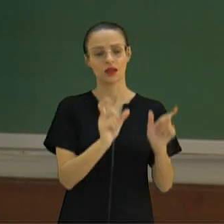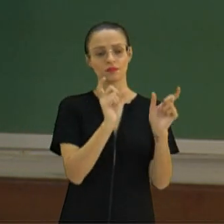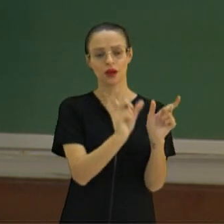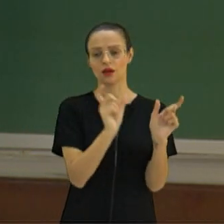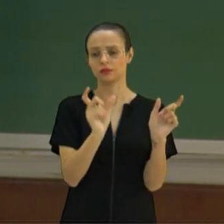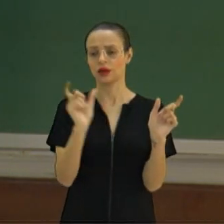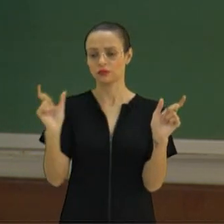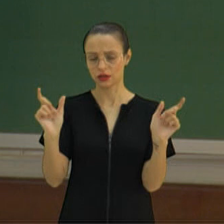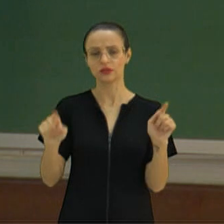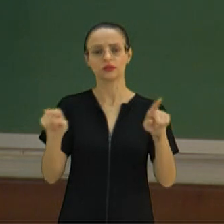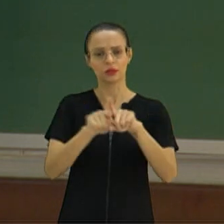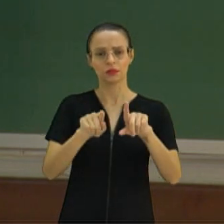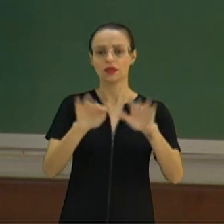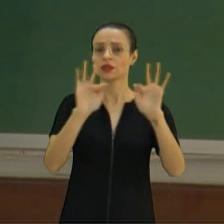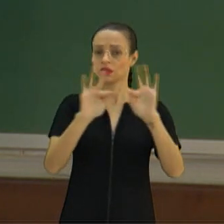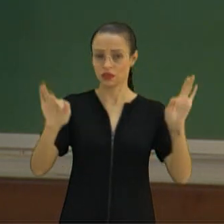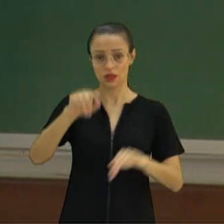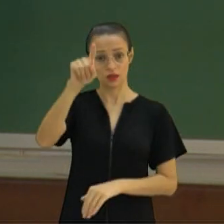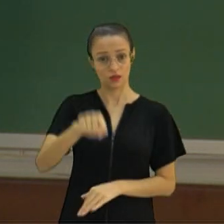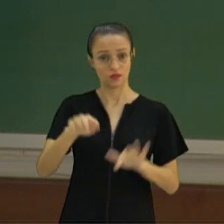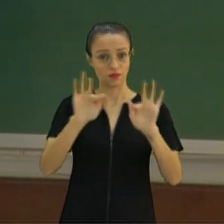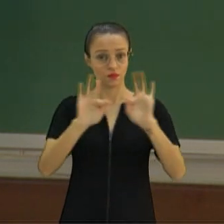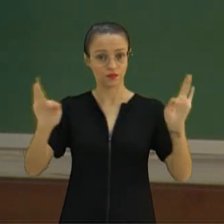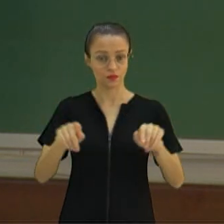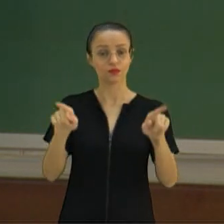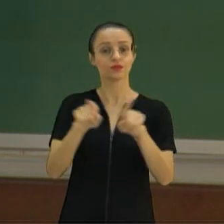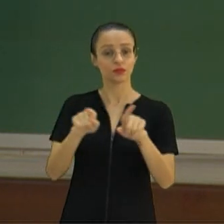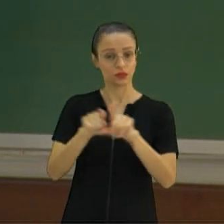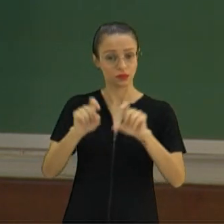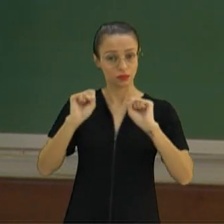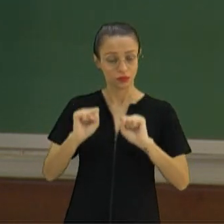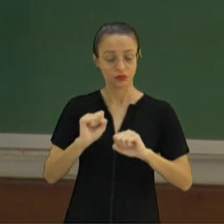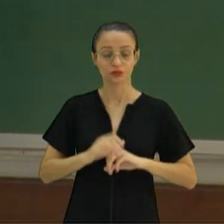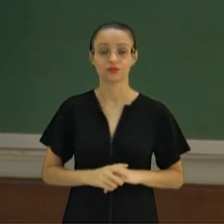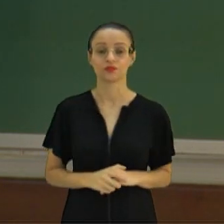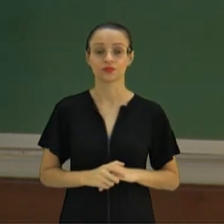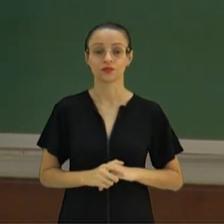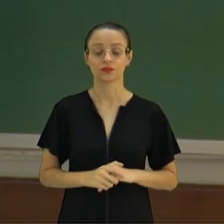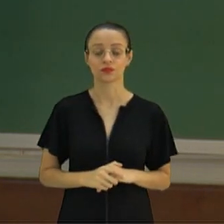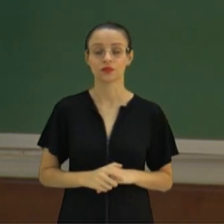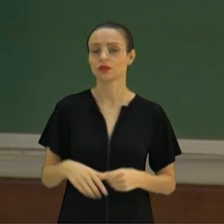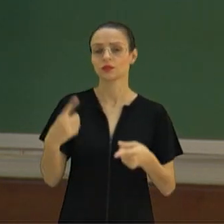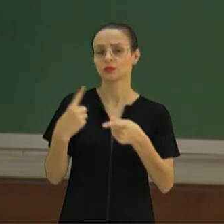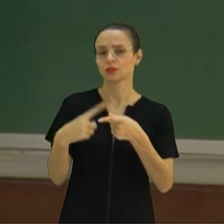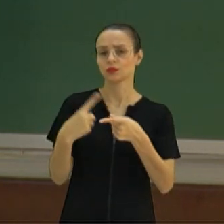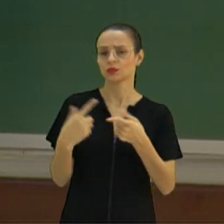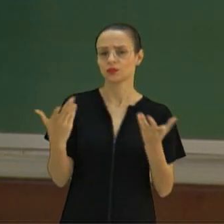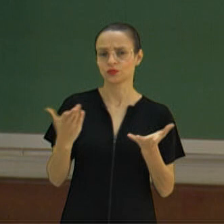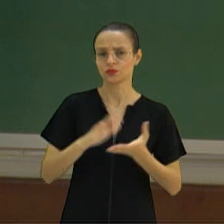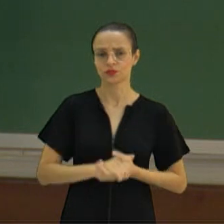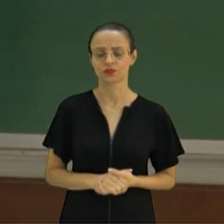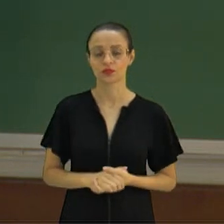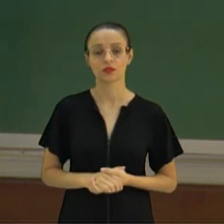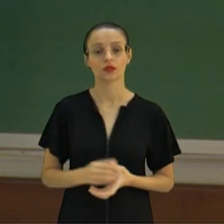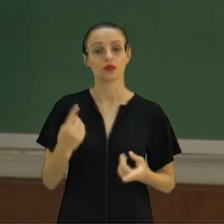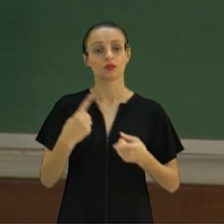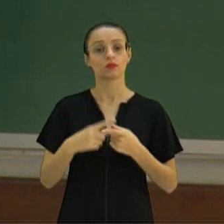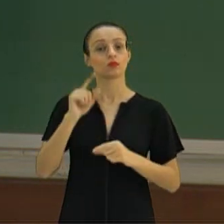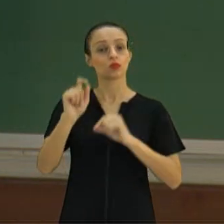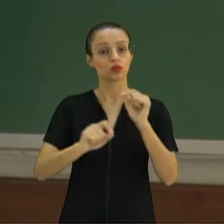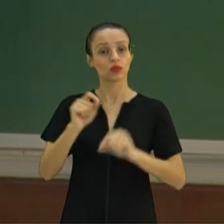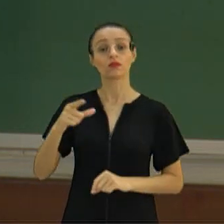também juntas, esse conjunto também pode ser considerado uma frase. Por que isso? Porque elas passam